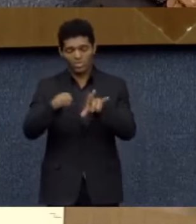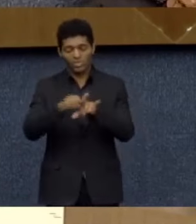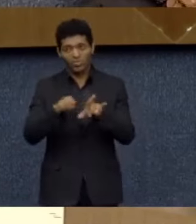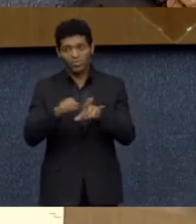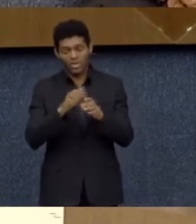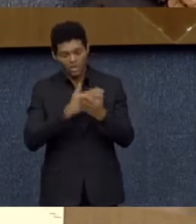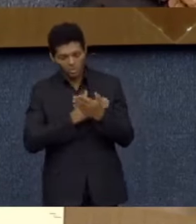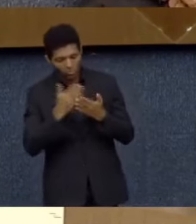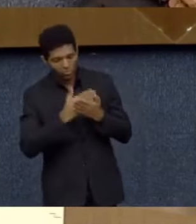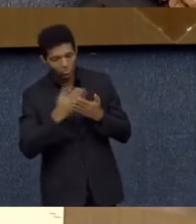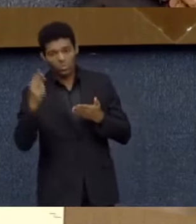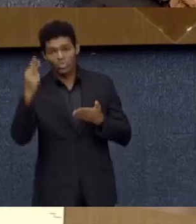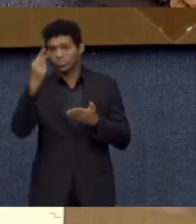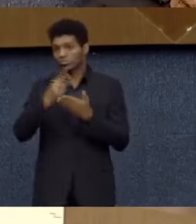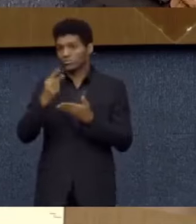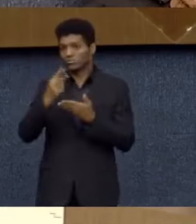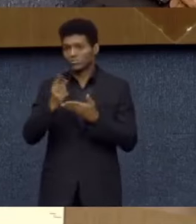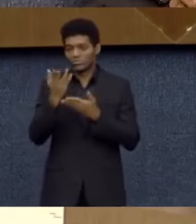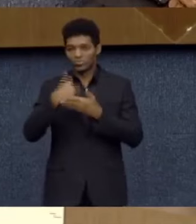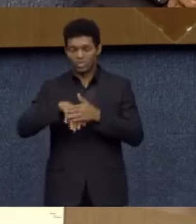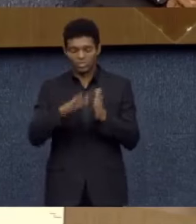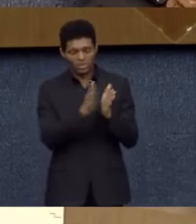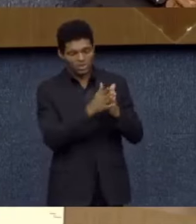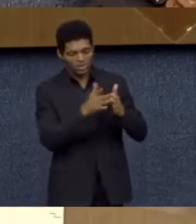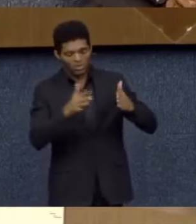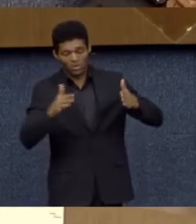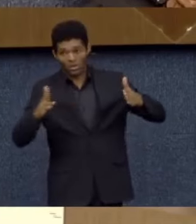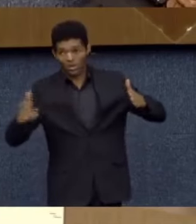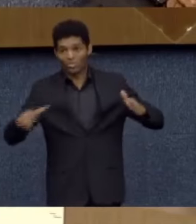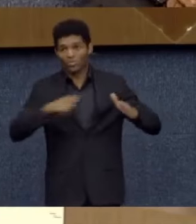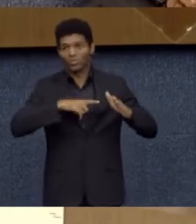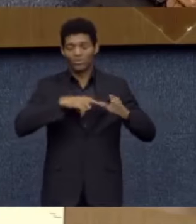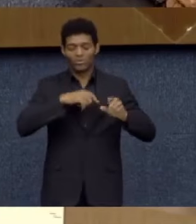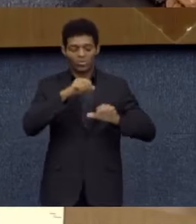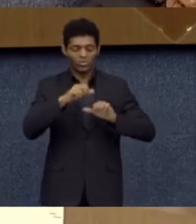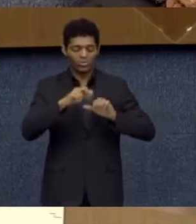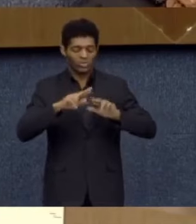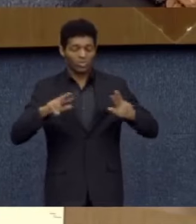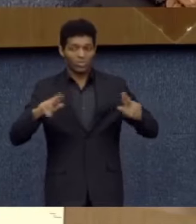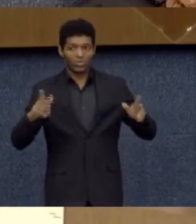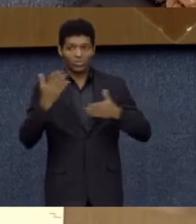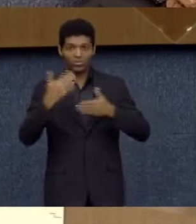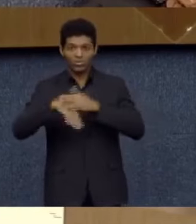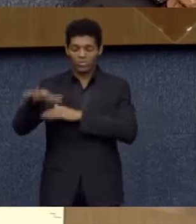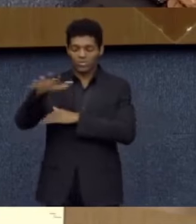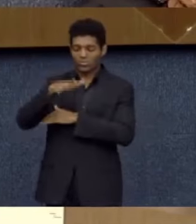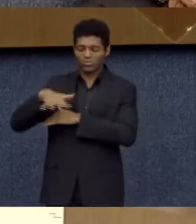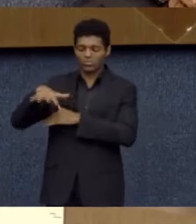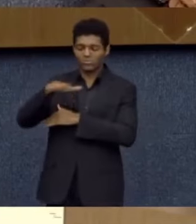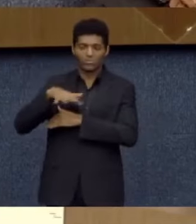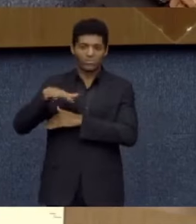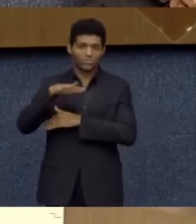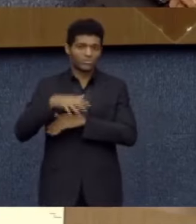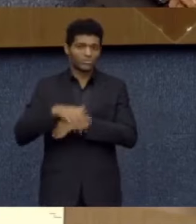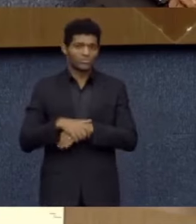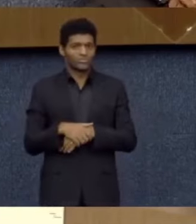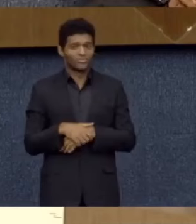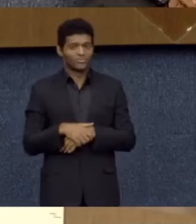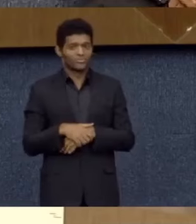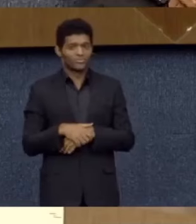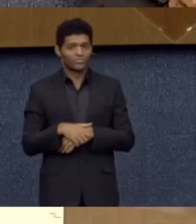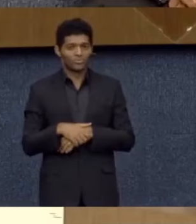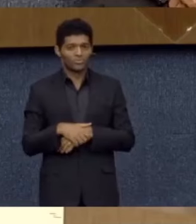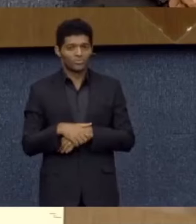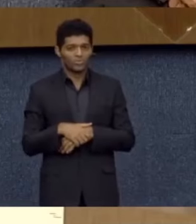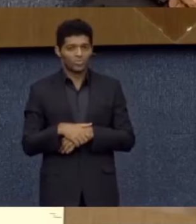fazendo grande diferença em um momento de isolamento e angústia. O depoimento de